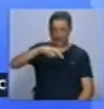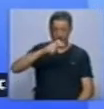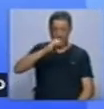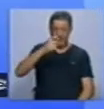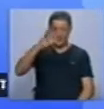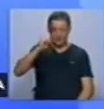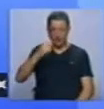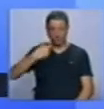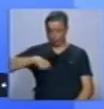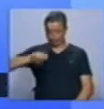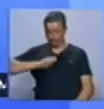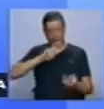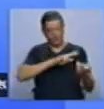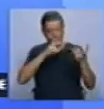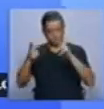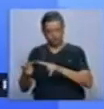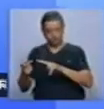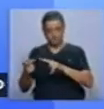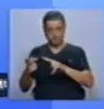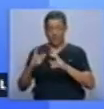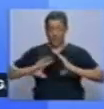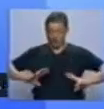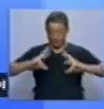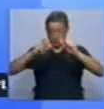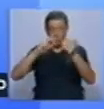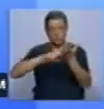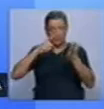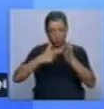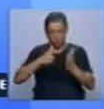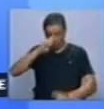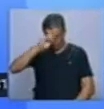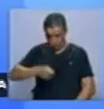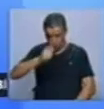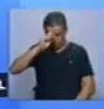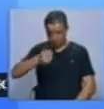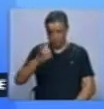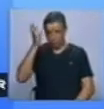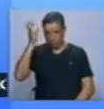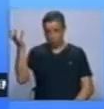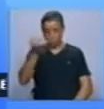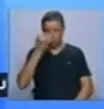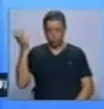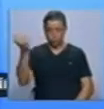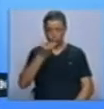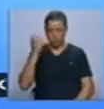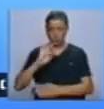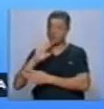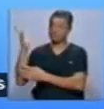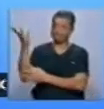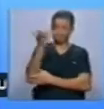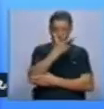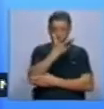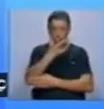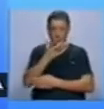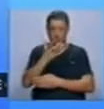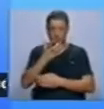debate sobre o que é a evolução da ciência e tecnologia e o seu respeito também pela cultura que está à sua volta. E, como